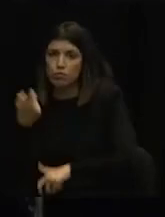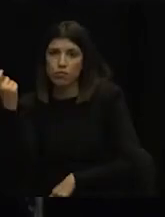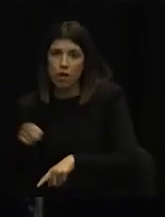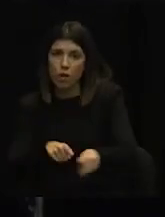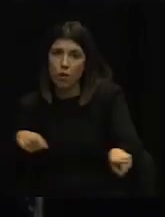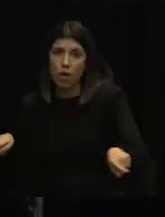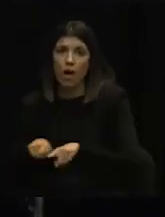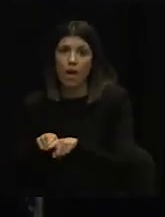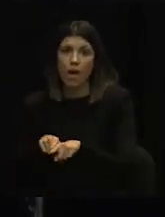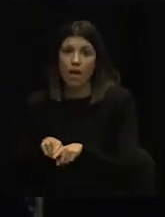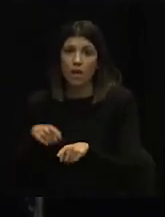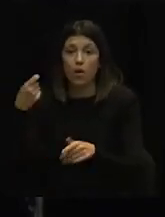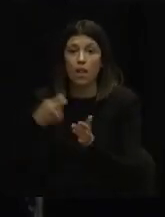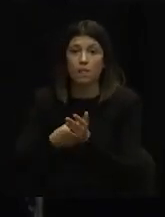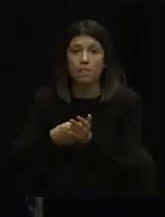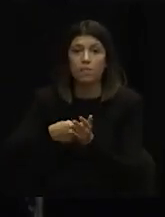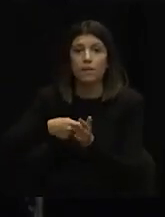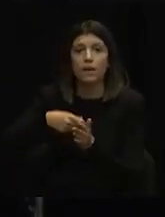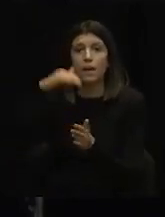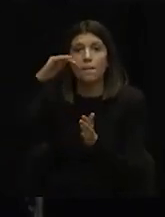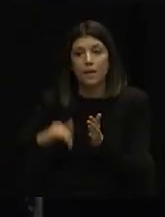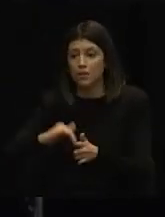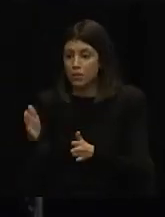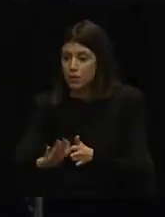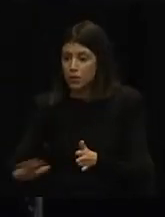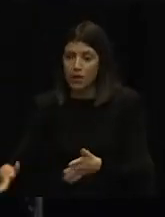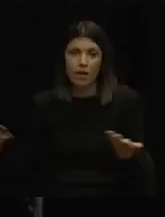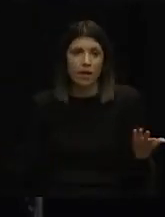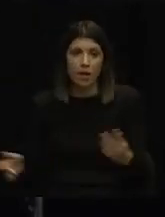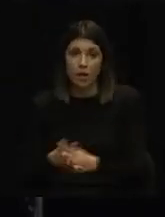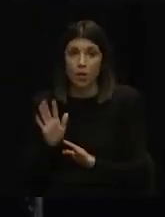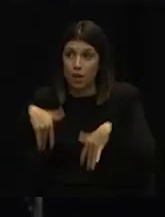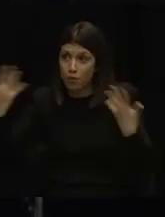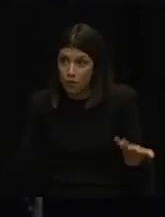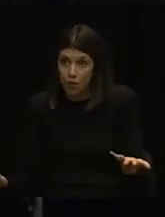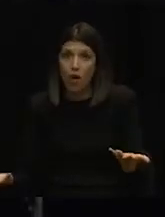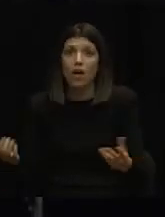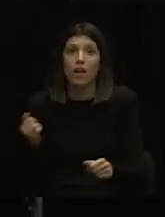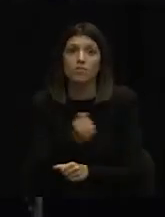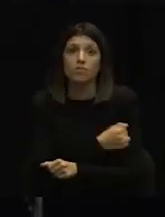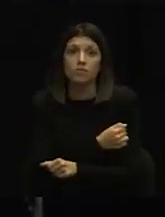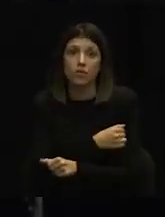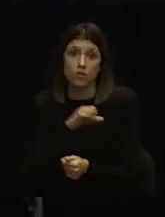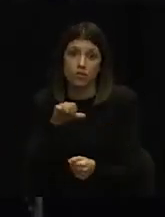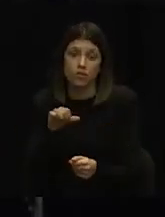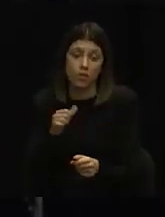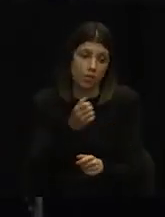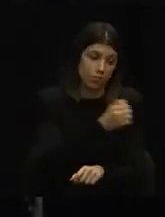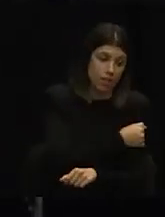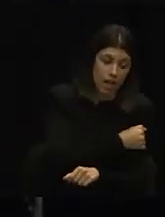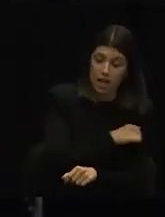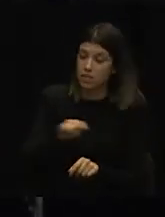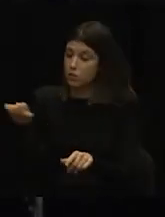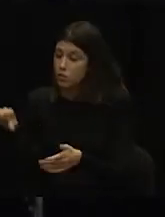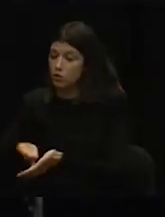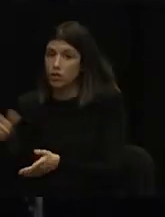exemplo a questão do tarifário estacionamento para as doenças como eu já aqui referido fora da área de residência e os primeiros 20 minutos passam a ser grátis e a partir